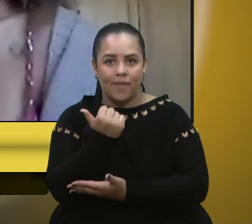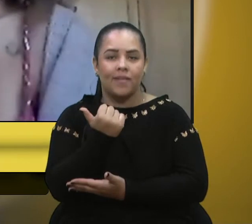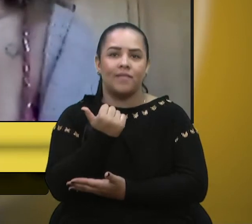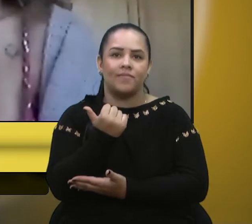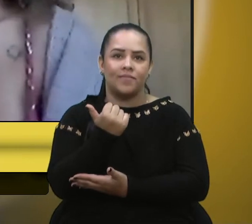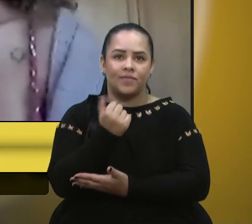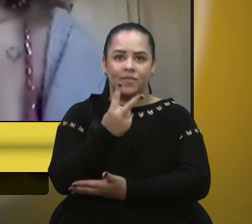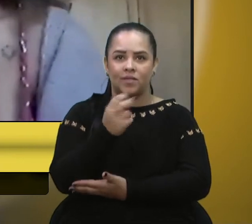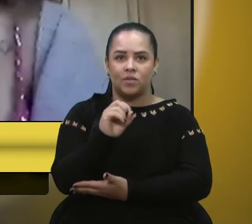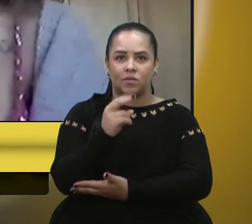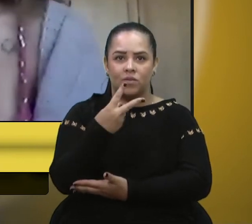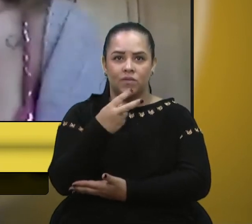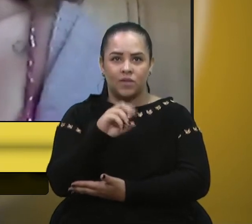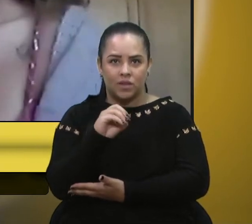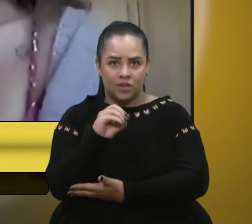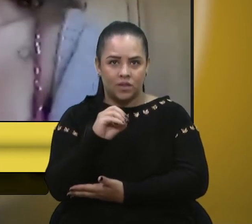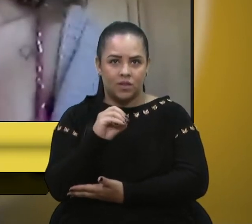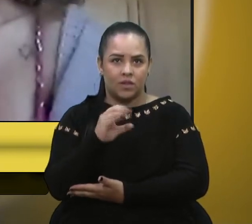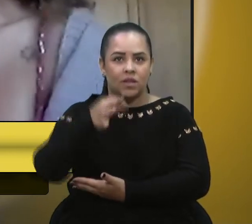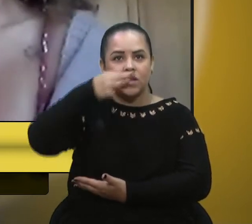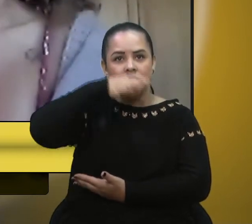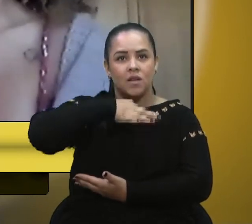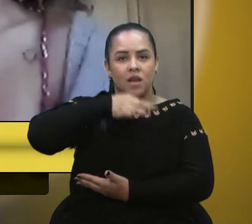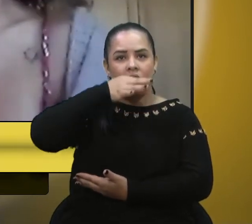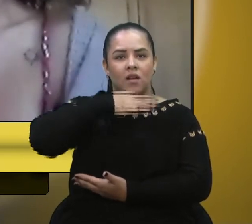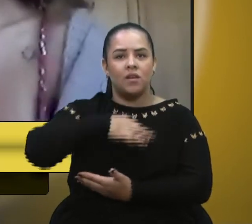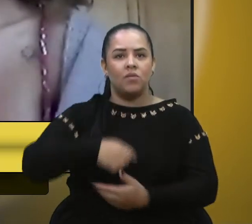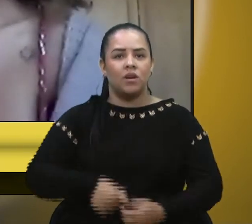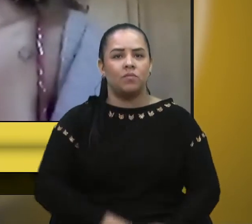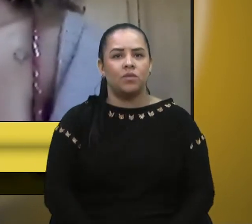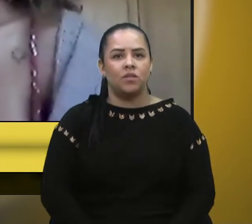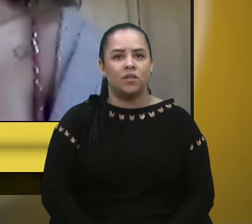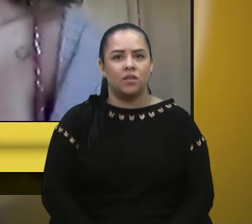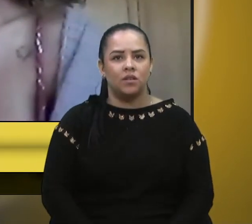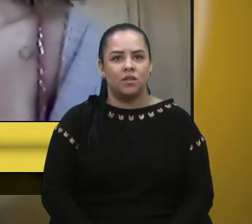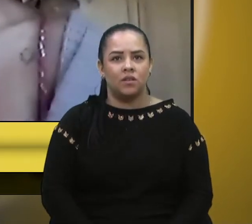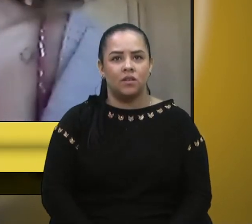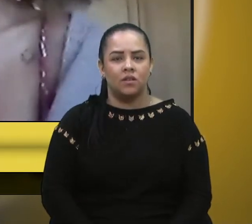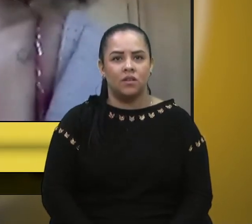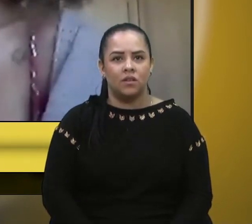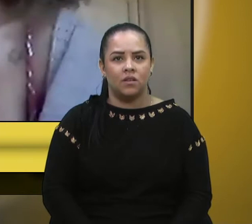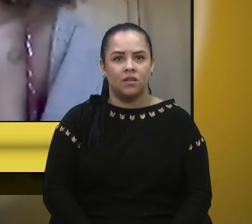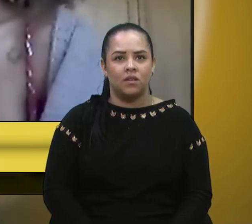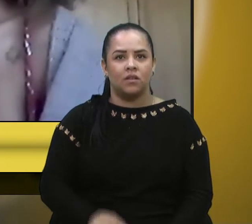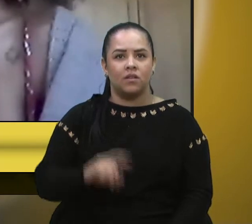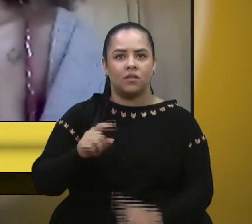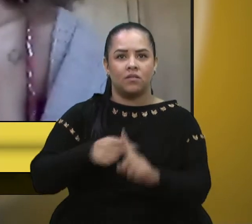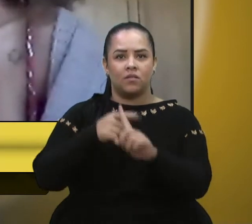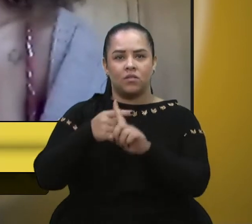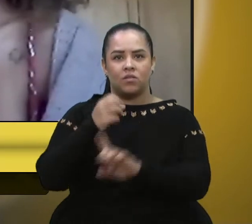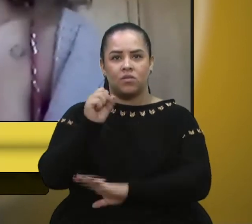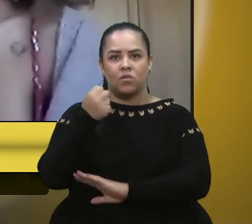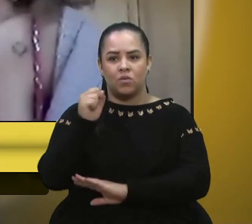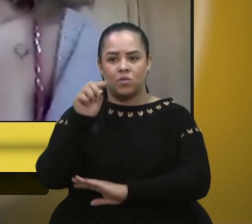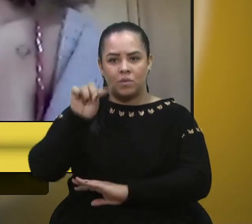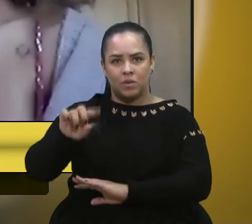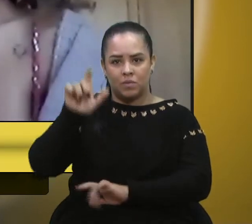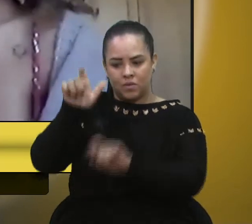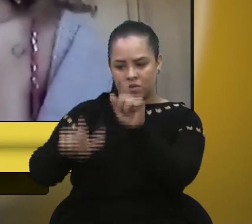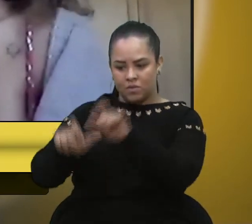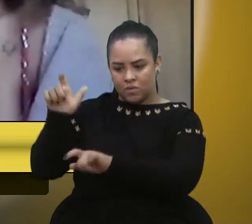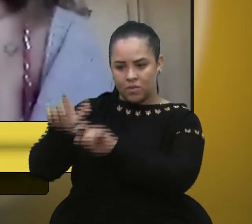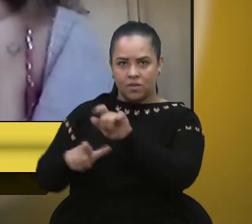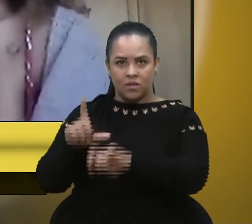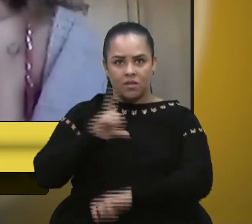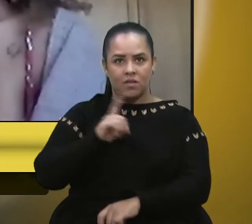Em 2020, Caxias do Sul contava com mais de 8 mil pessoas na